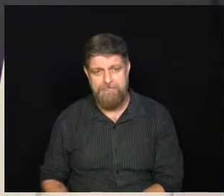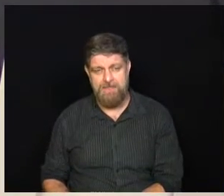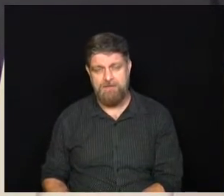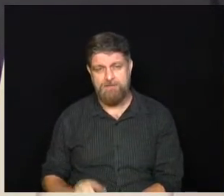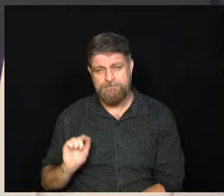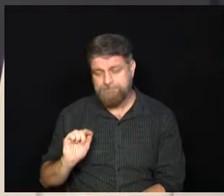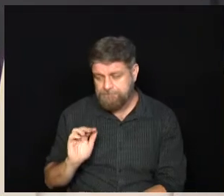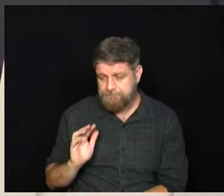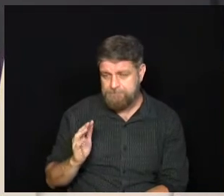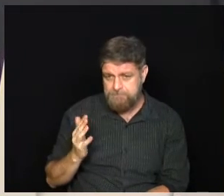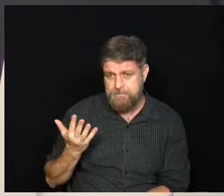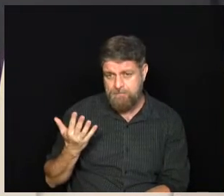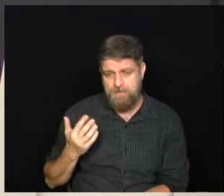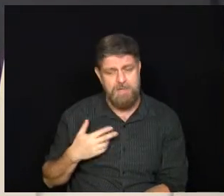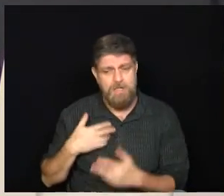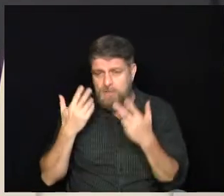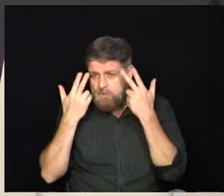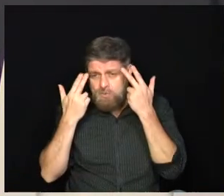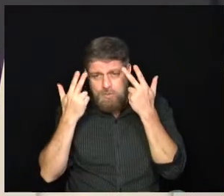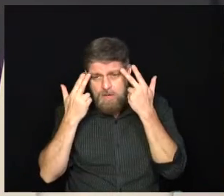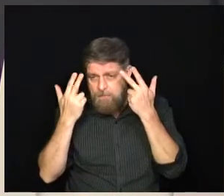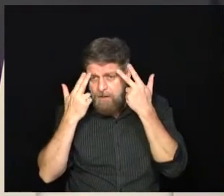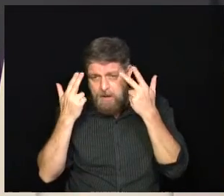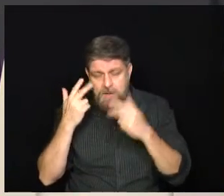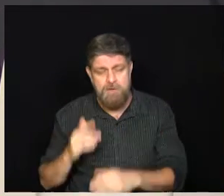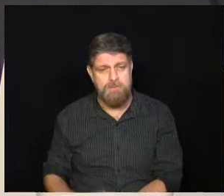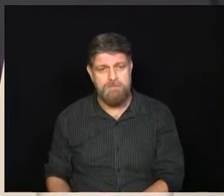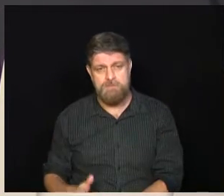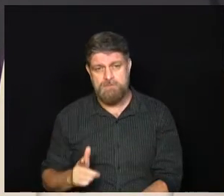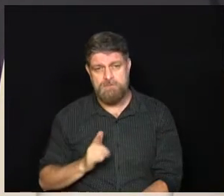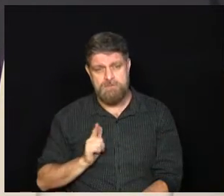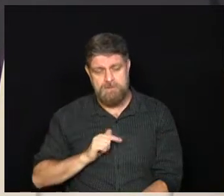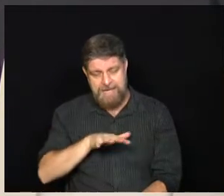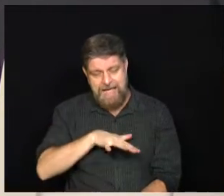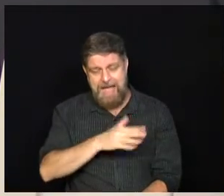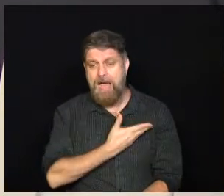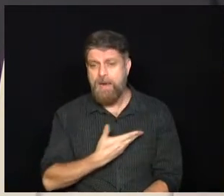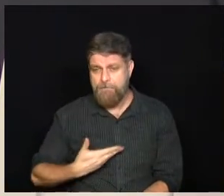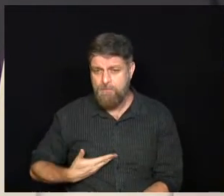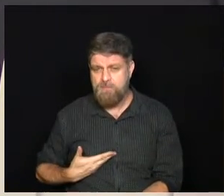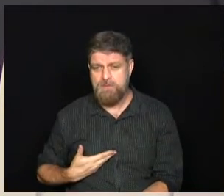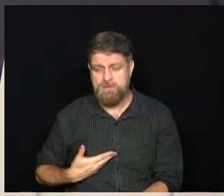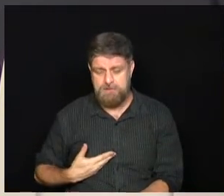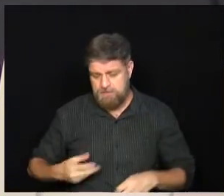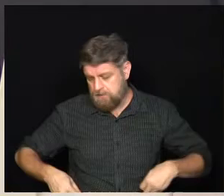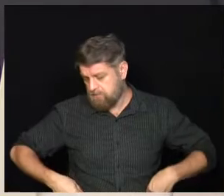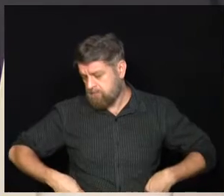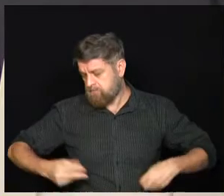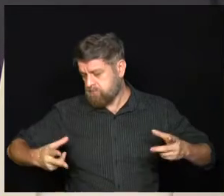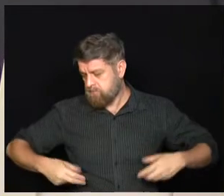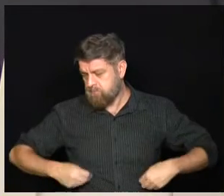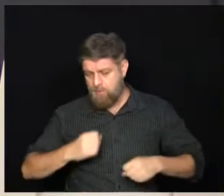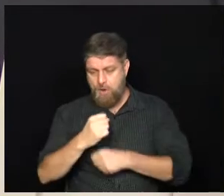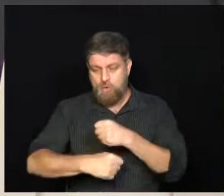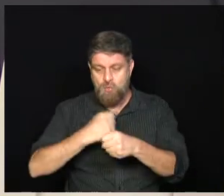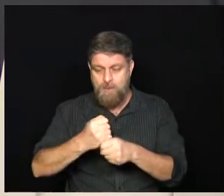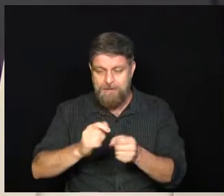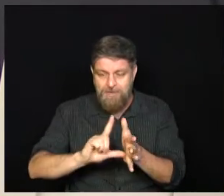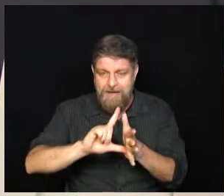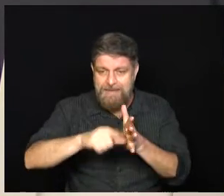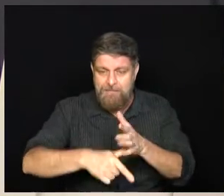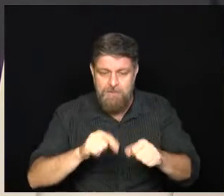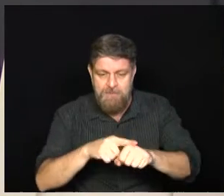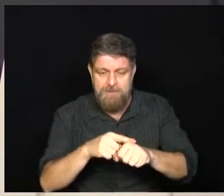situação normal que existe nos órgãos públicos. Então, toda despesa que vence no ano seguinte,